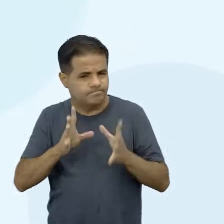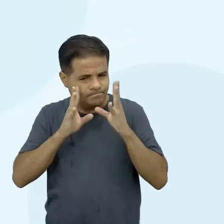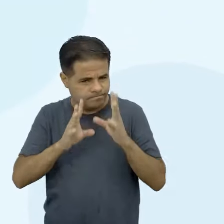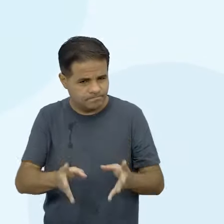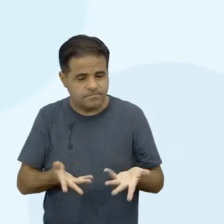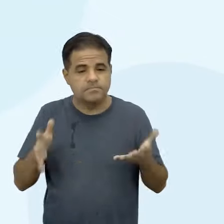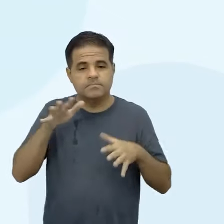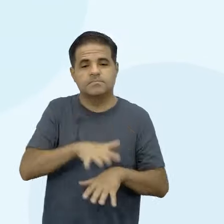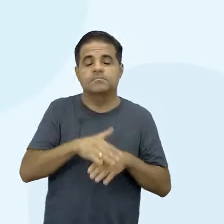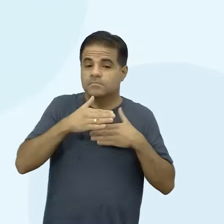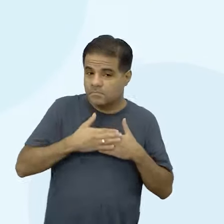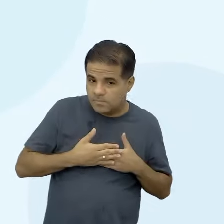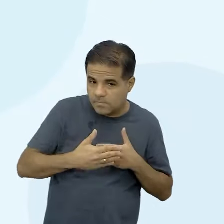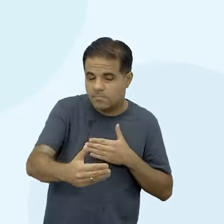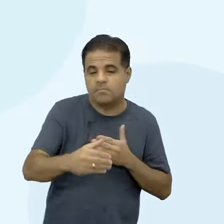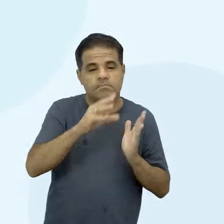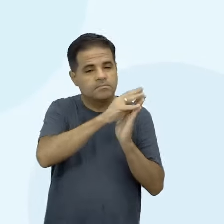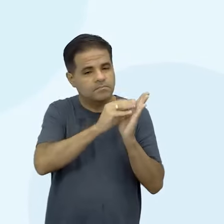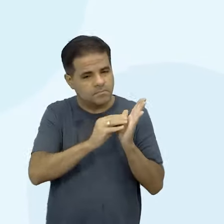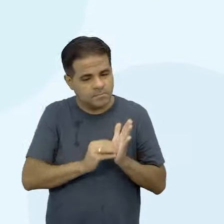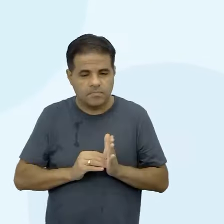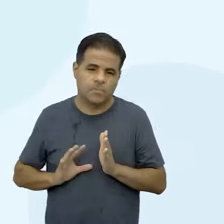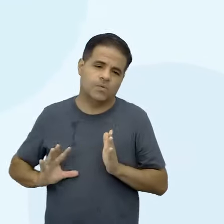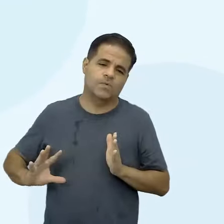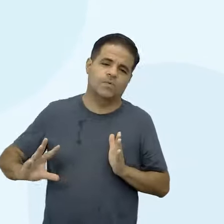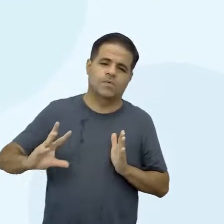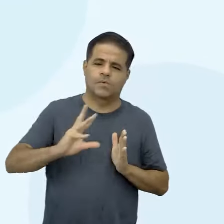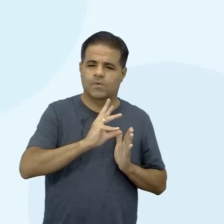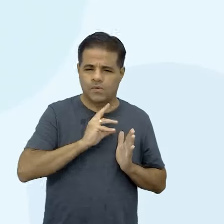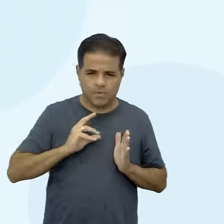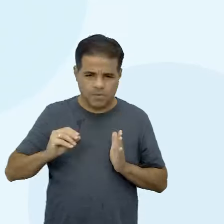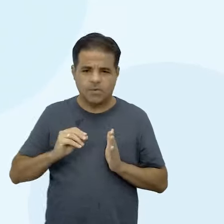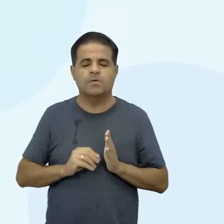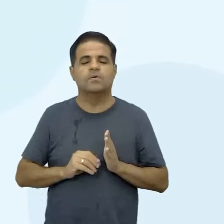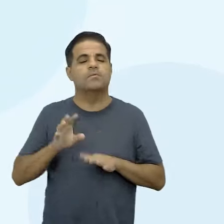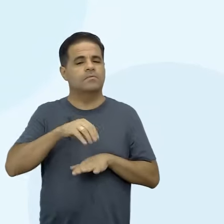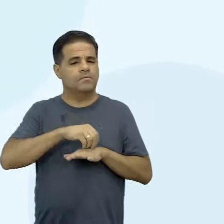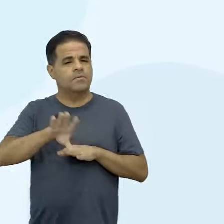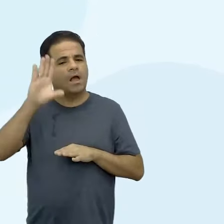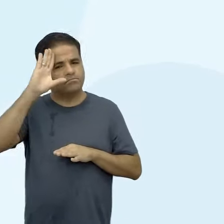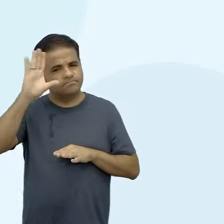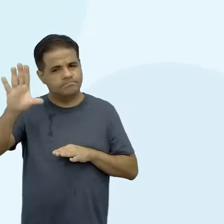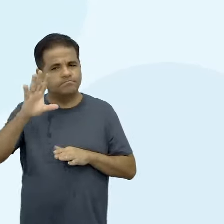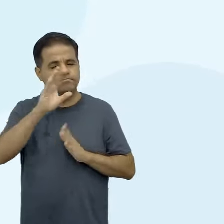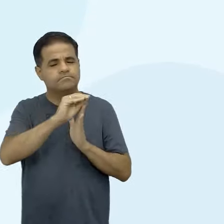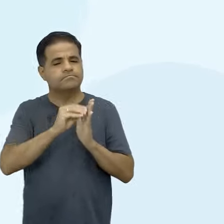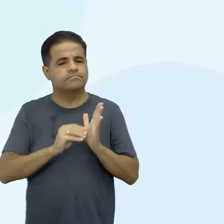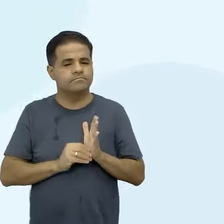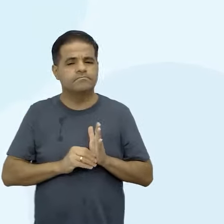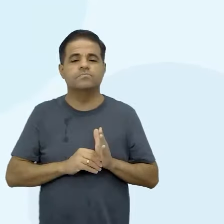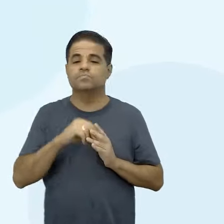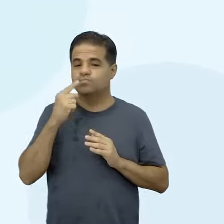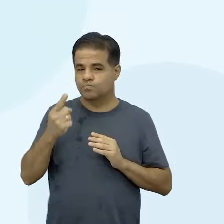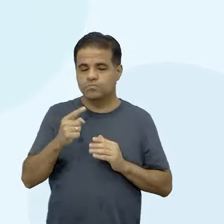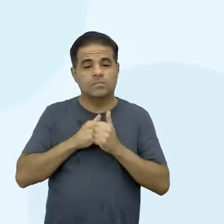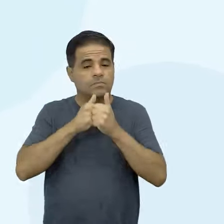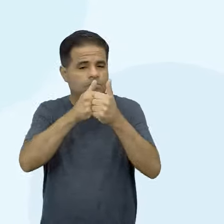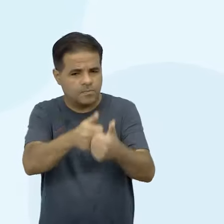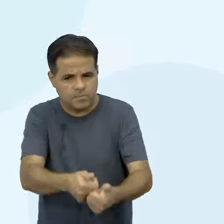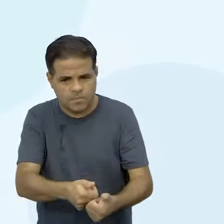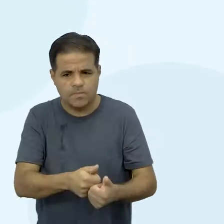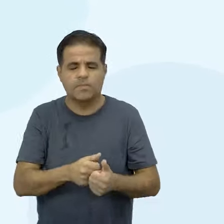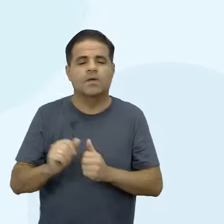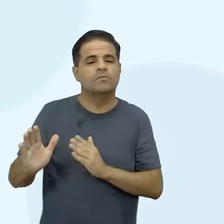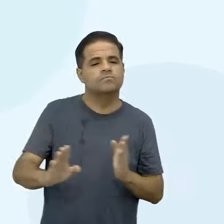percurso integrador, que é composto aí em todas as unidades curriculares, mas a gente vai dar destaque hoje para a unidade curricular 1, que vai acompanhar a gente